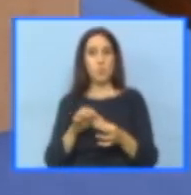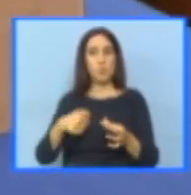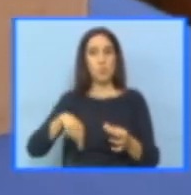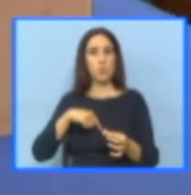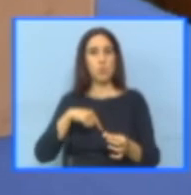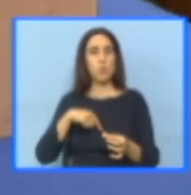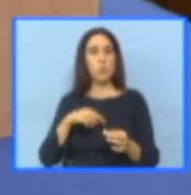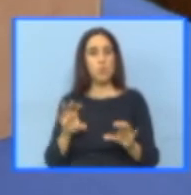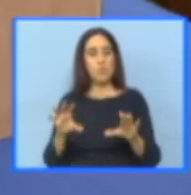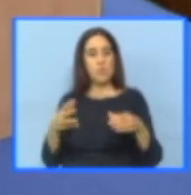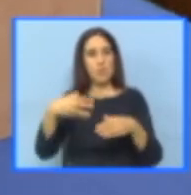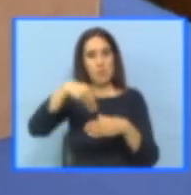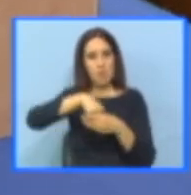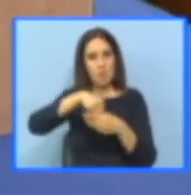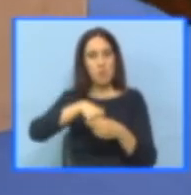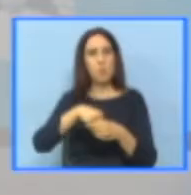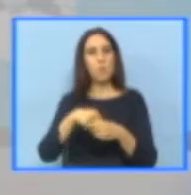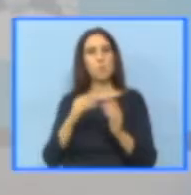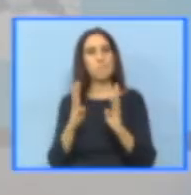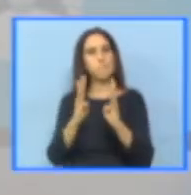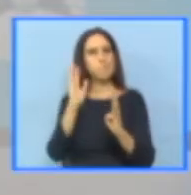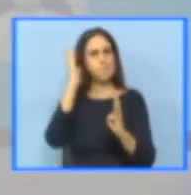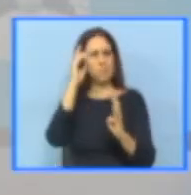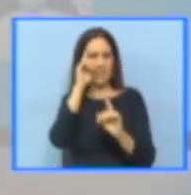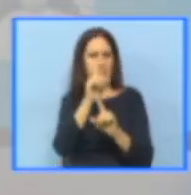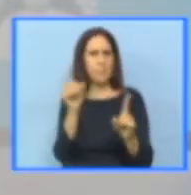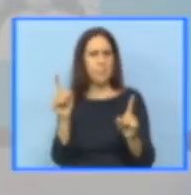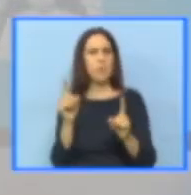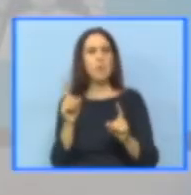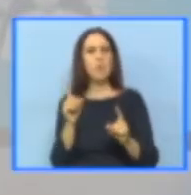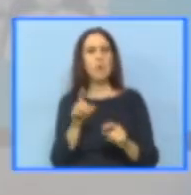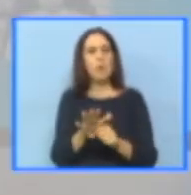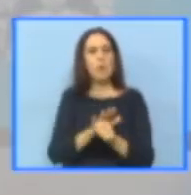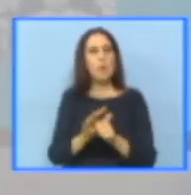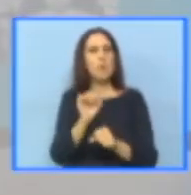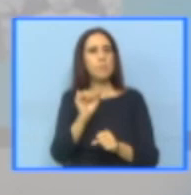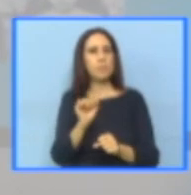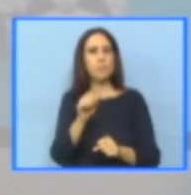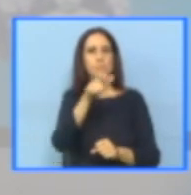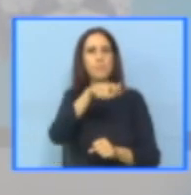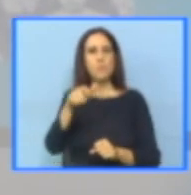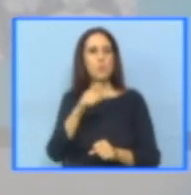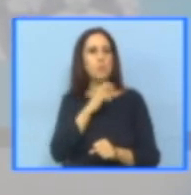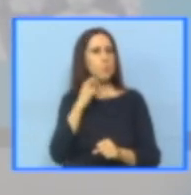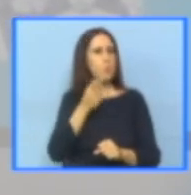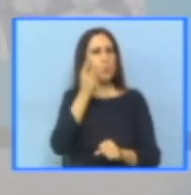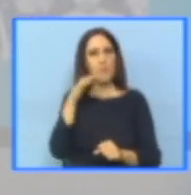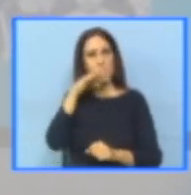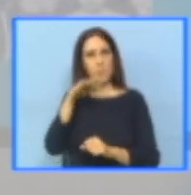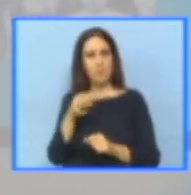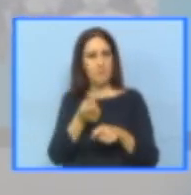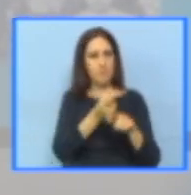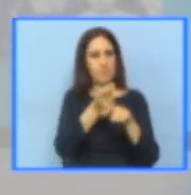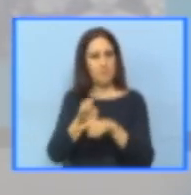organização interna em termos de Conferência Episcopal, como sabe, que são da área dos leigos, da família. E